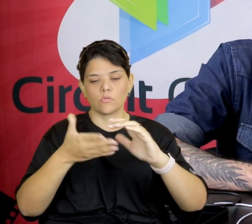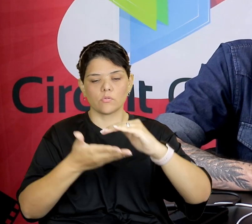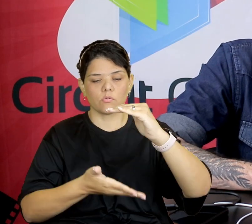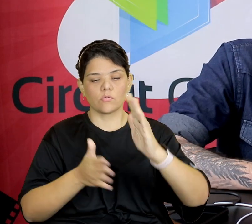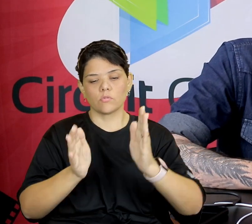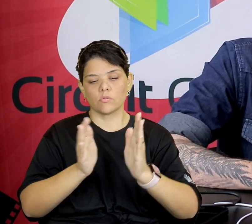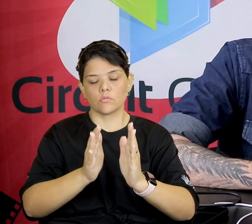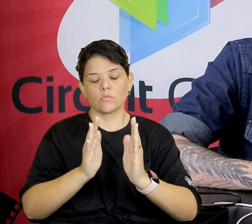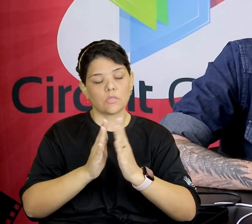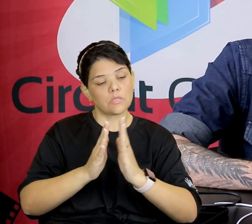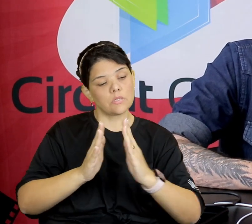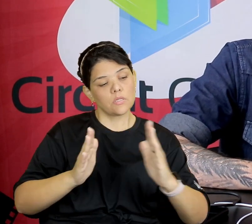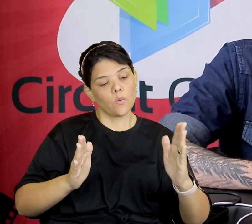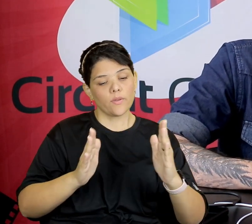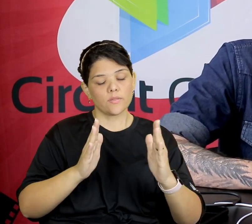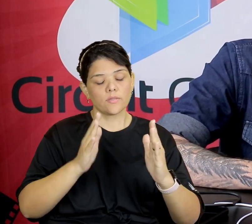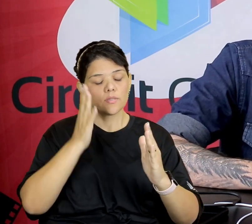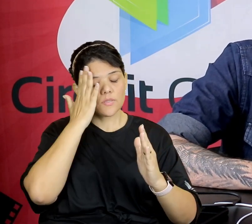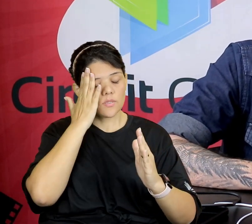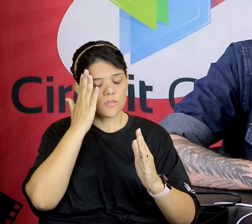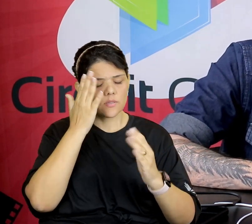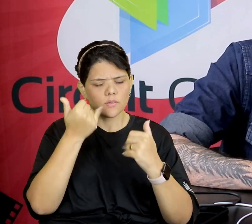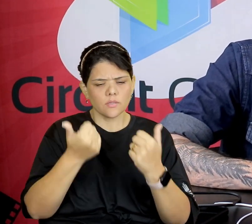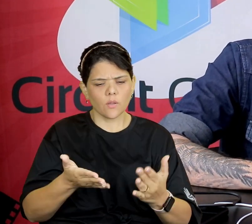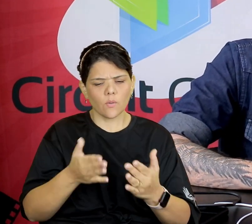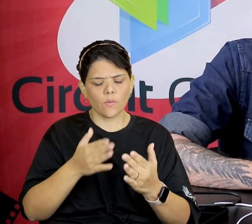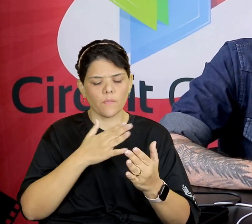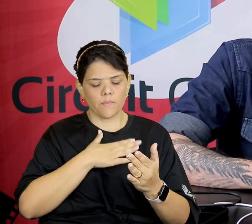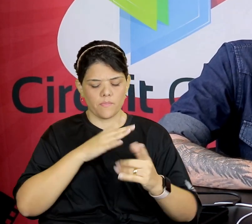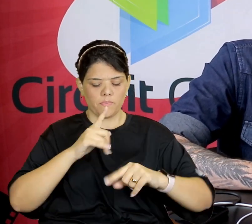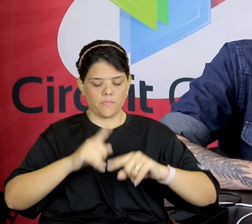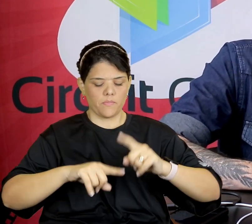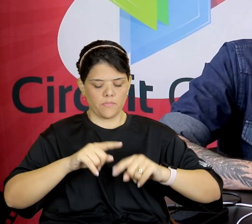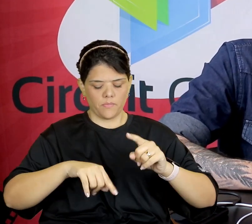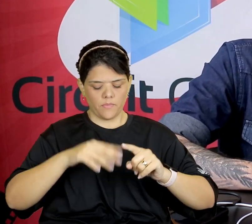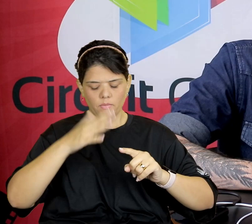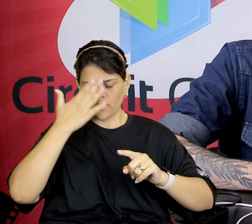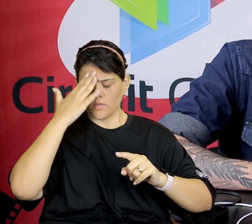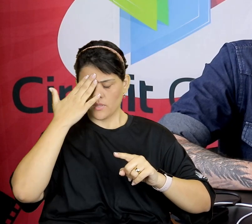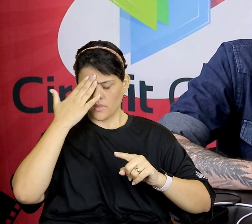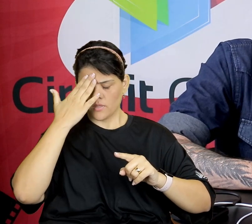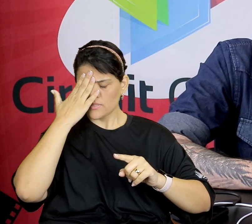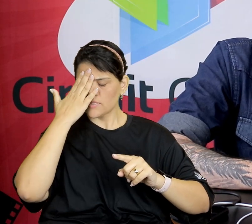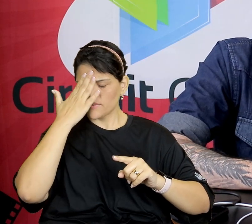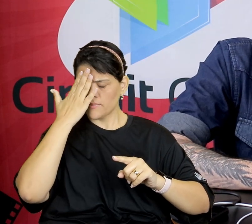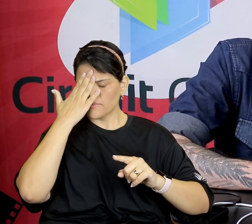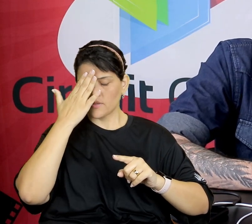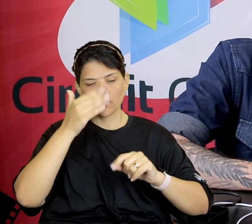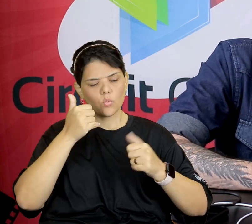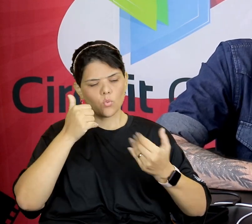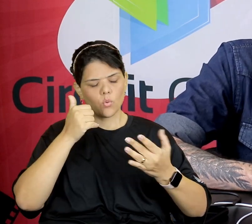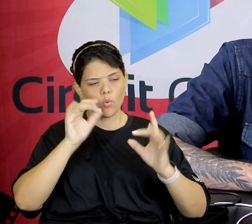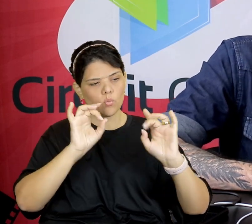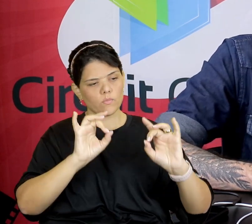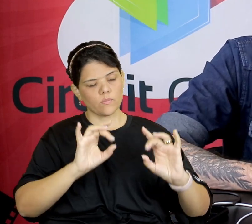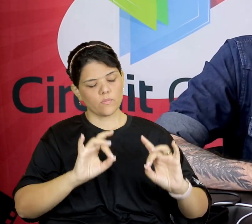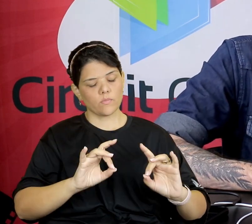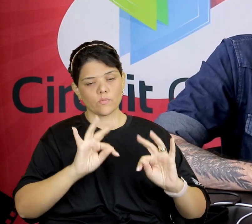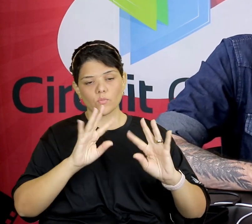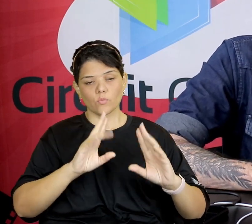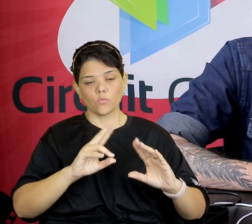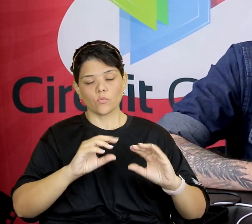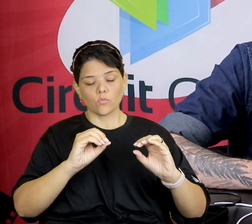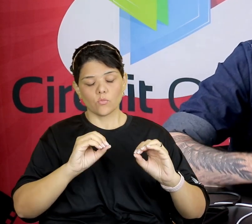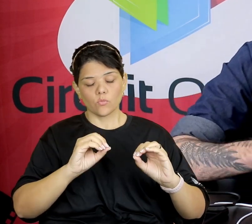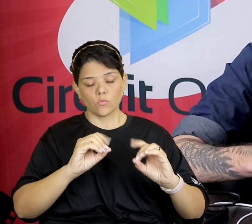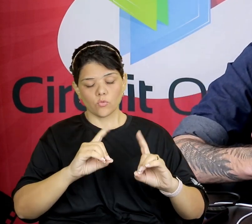É você entender o seu material, organizar seu material, entender, saber quais são as especificações dele, saber tudo certinho,